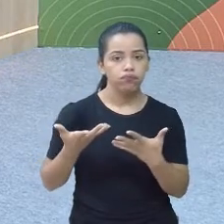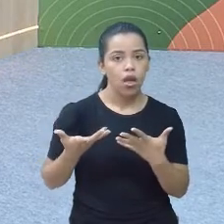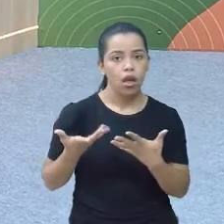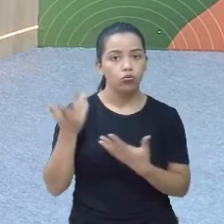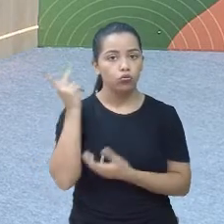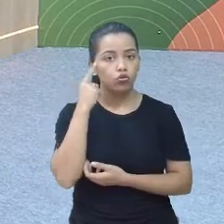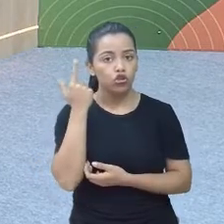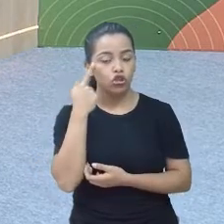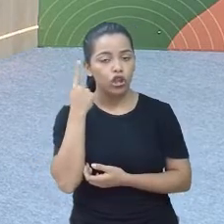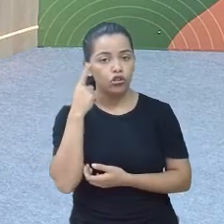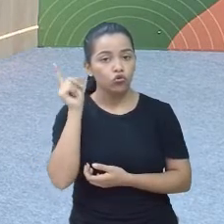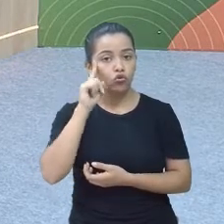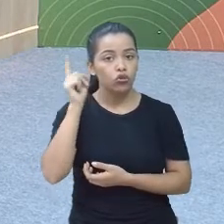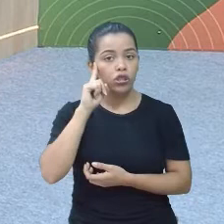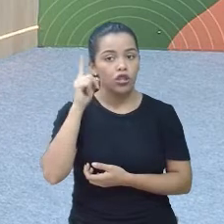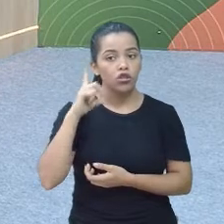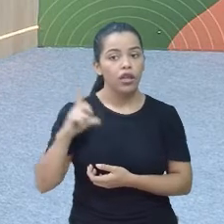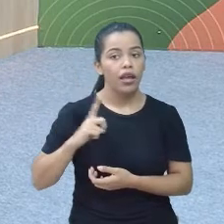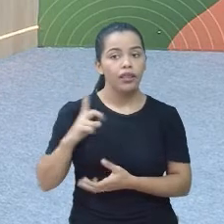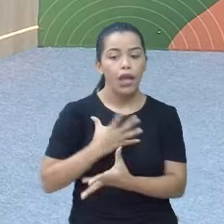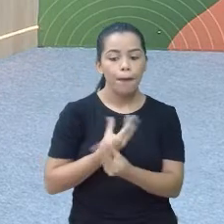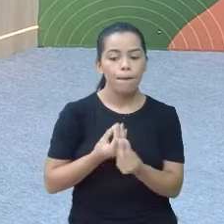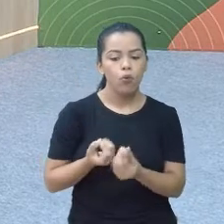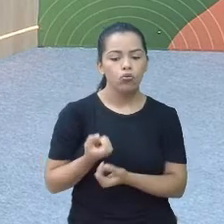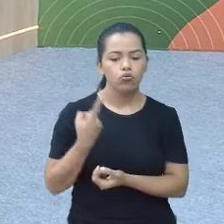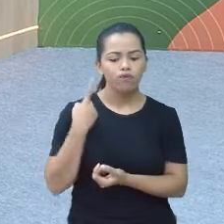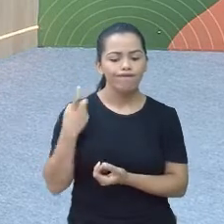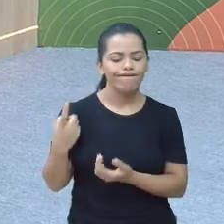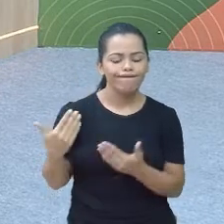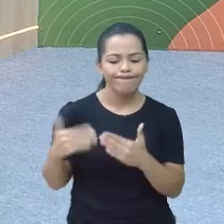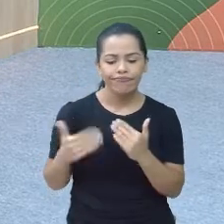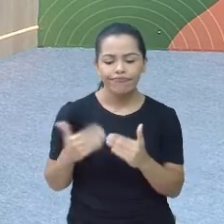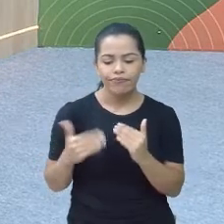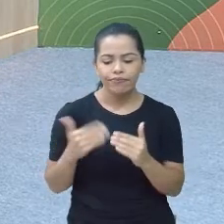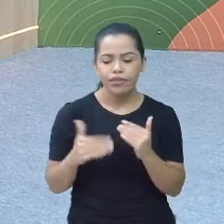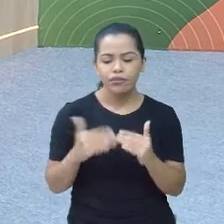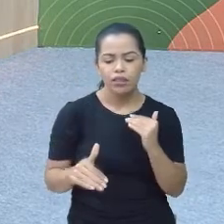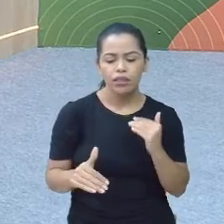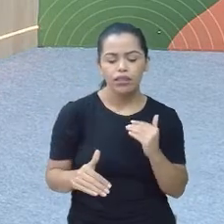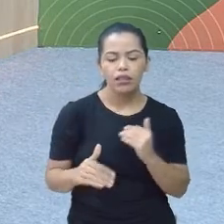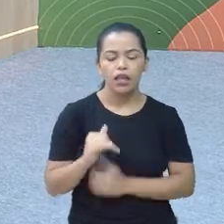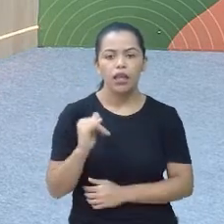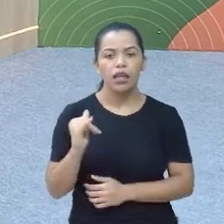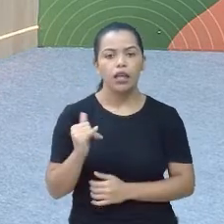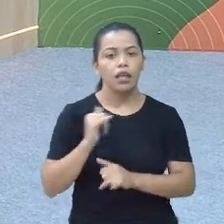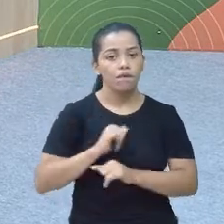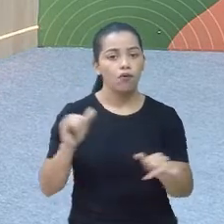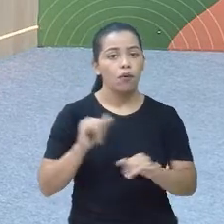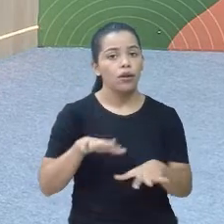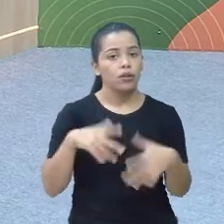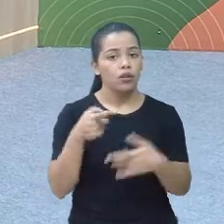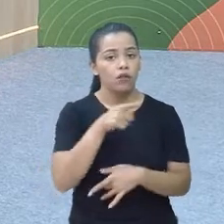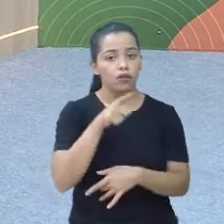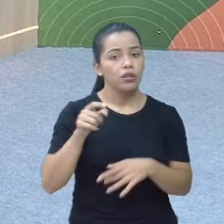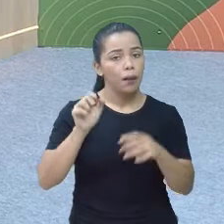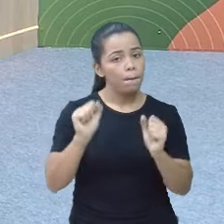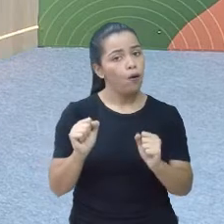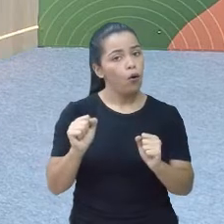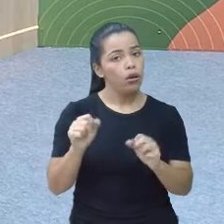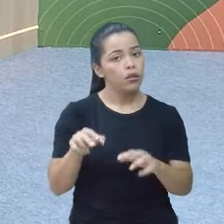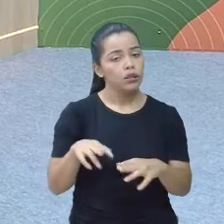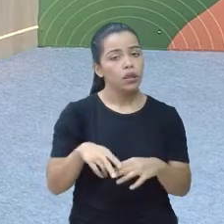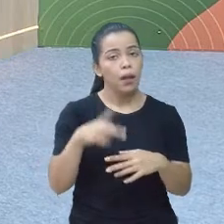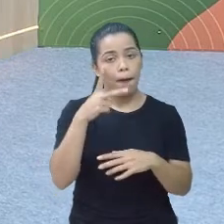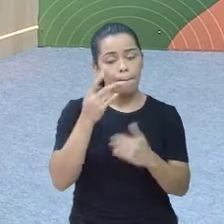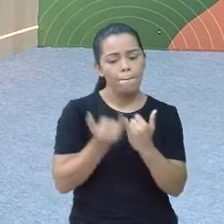gera muito ruído de comunicação. E você pode aí parecer uma pessoa confusa, tá certo? Sem querer. Mas